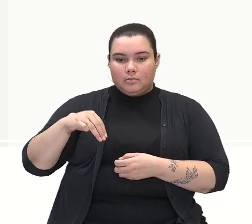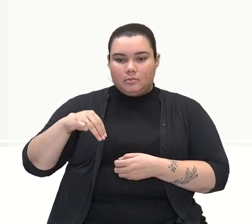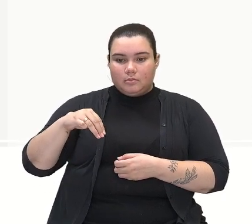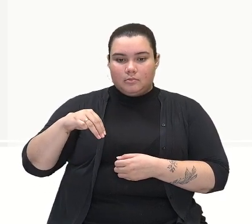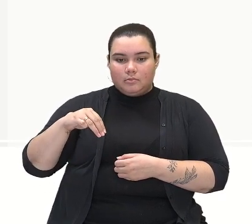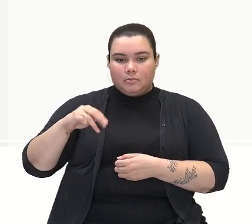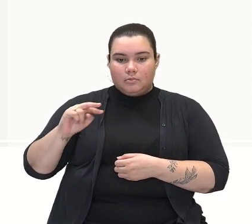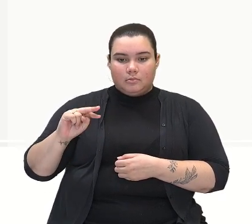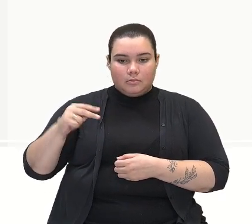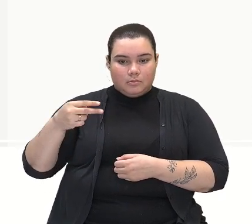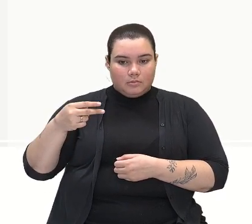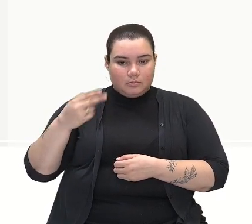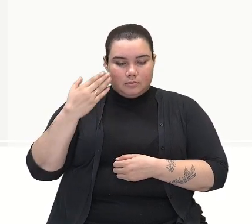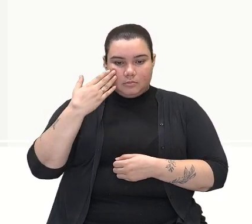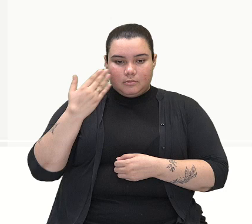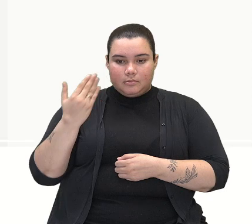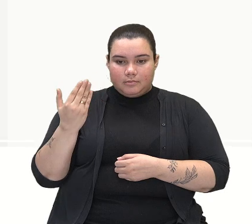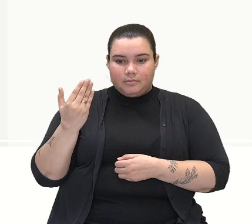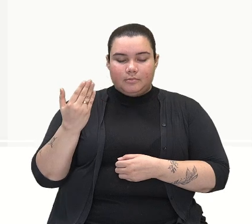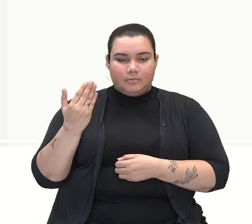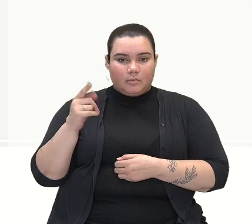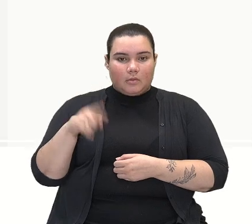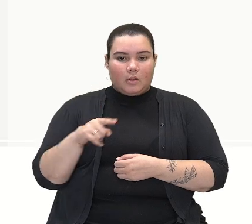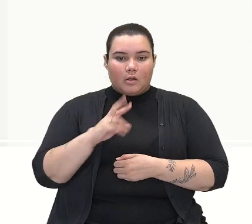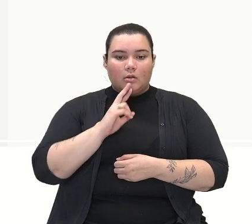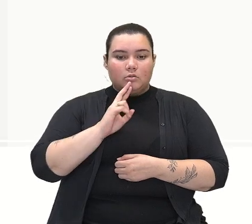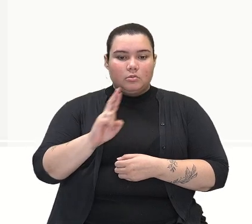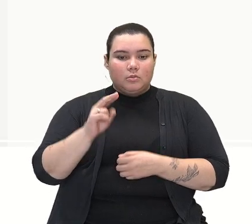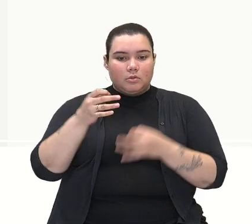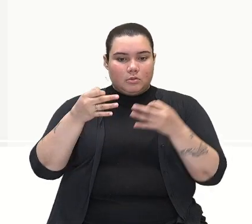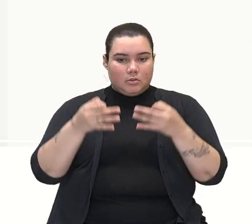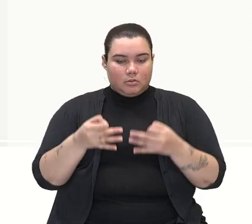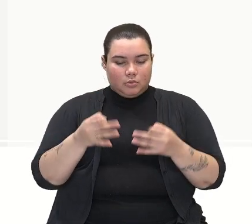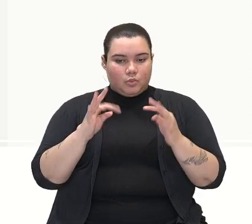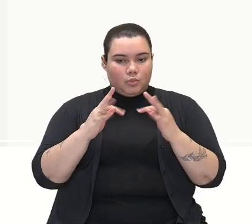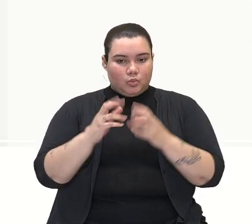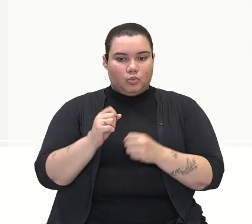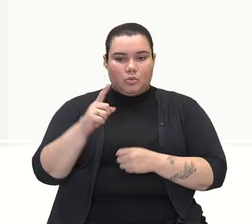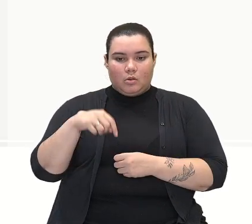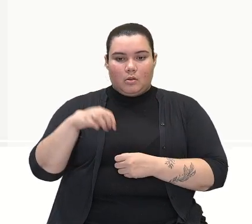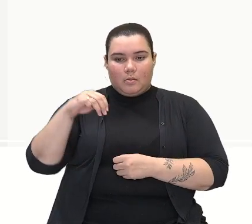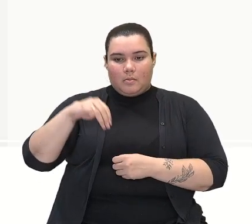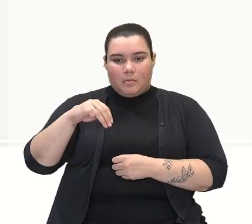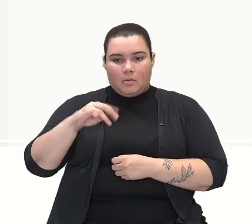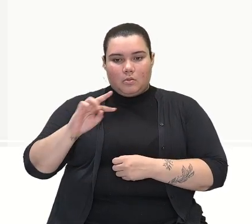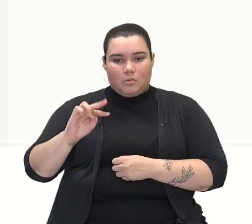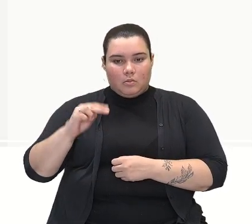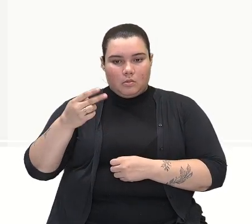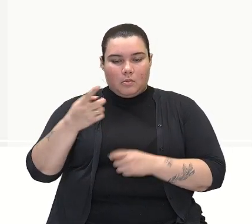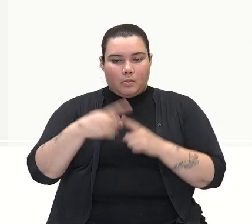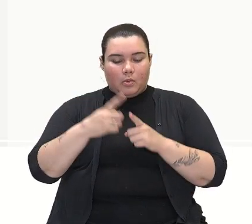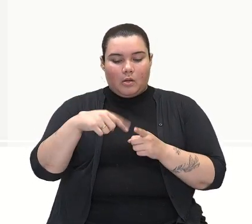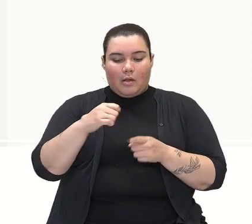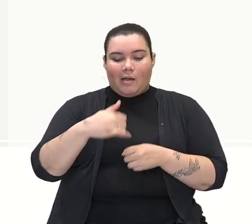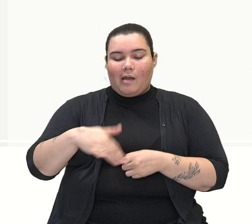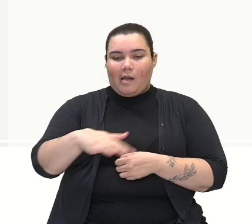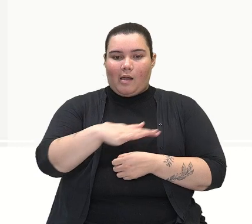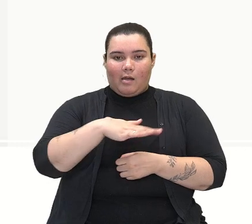metros quadrados, tá? Todas essas unidades aí estão em metros quadrados, porque são áreas,